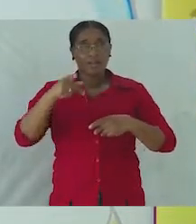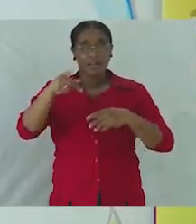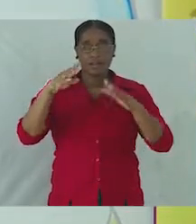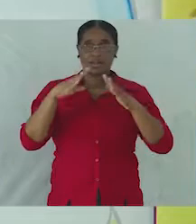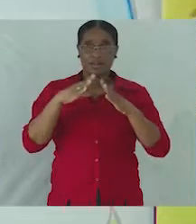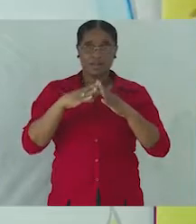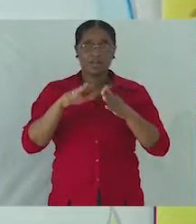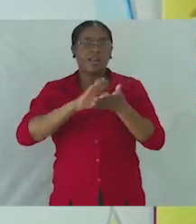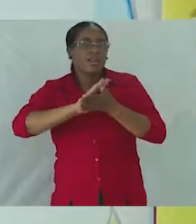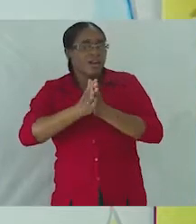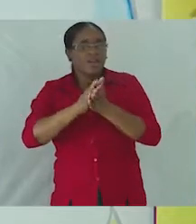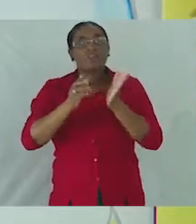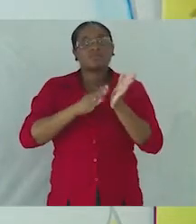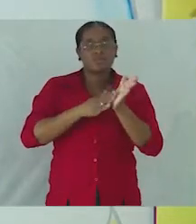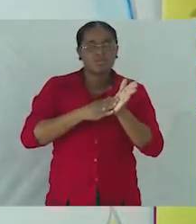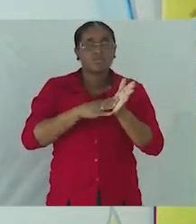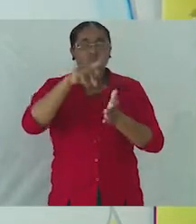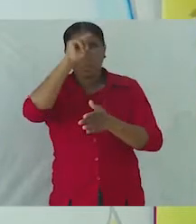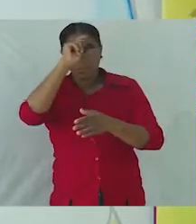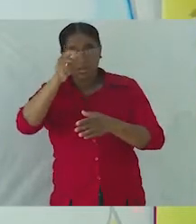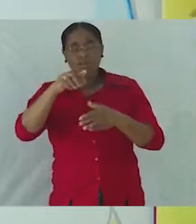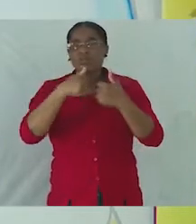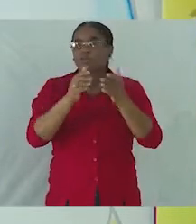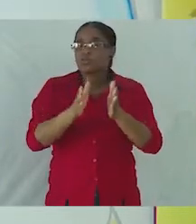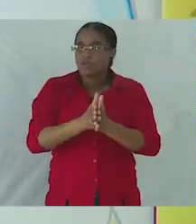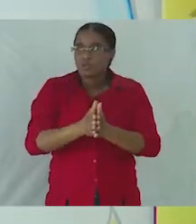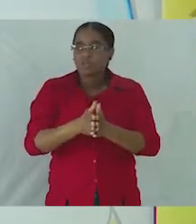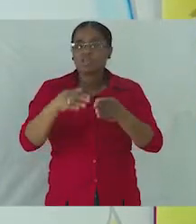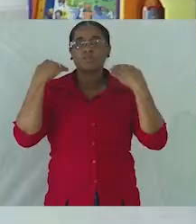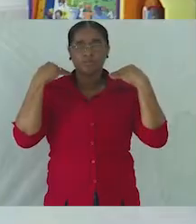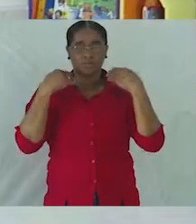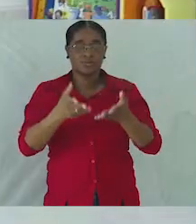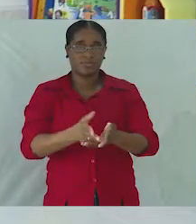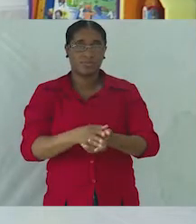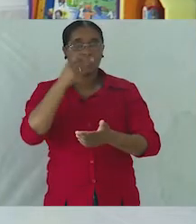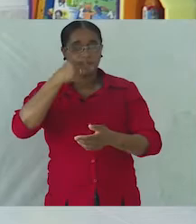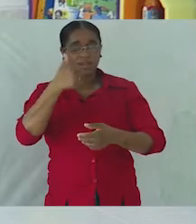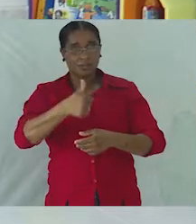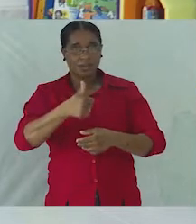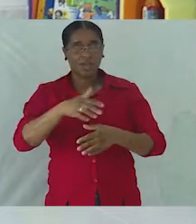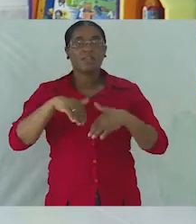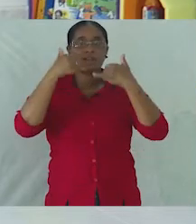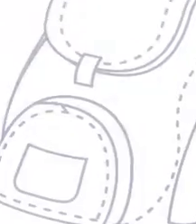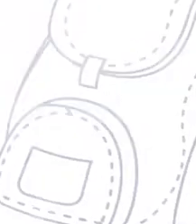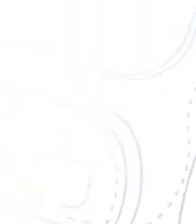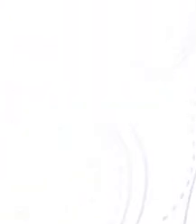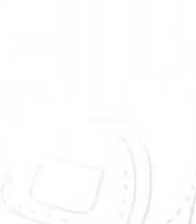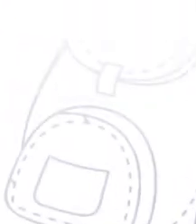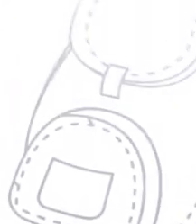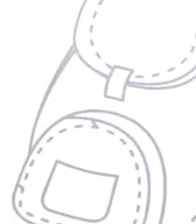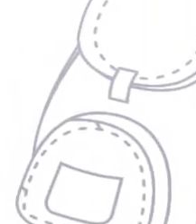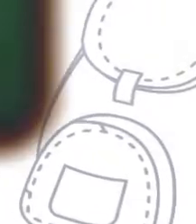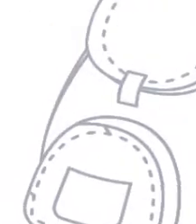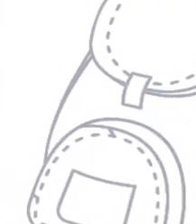casa, lavar as mãos e cumprir todas as orientações. Fiquem bem e até a próxima.